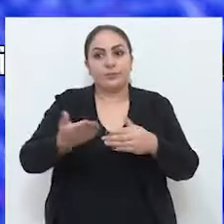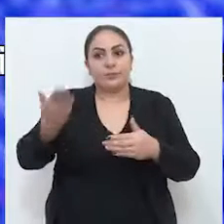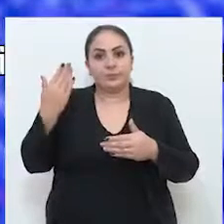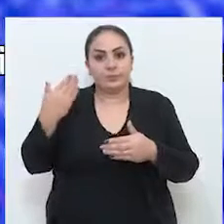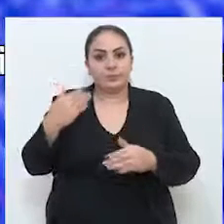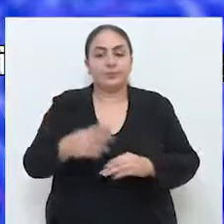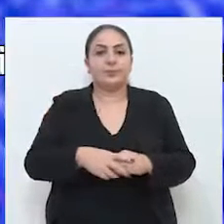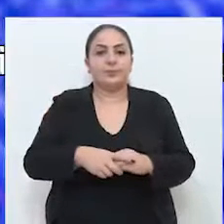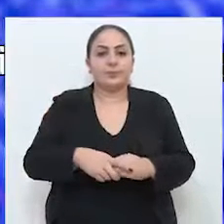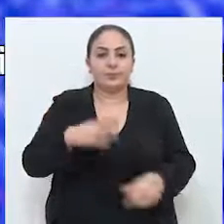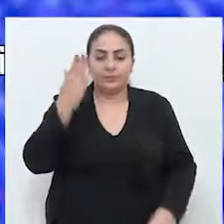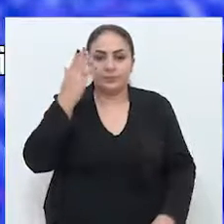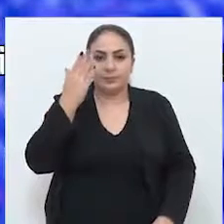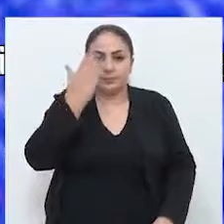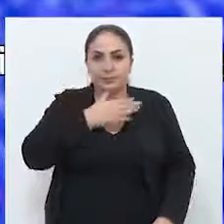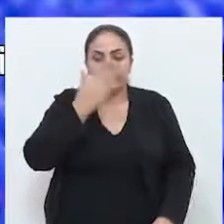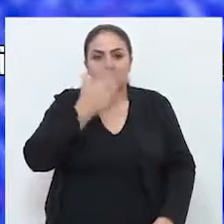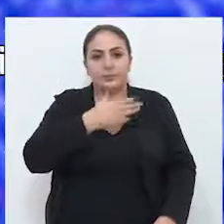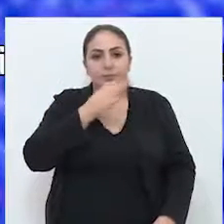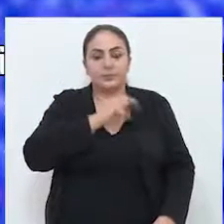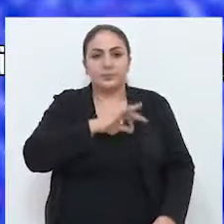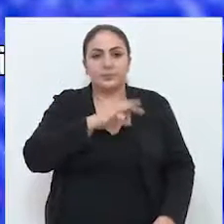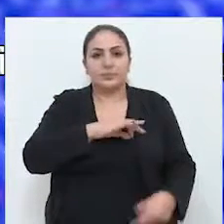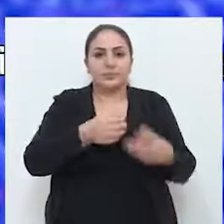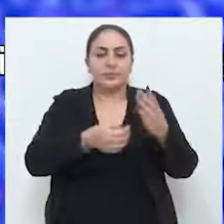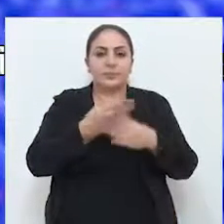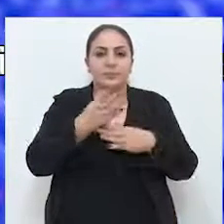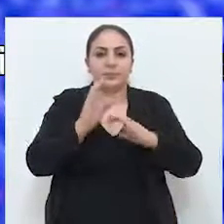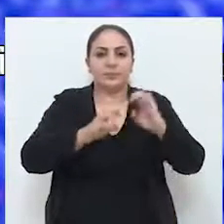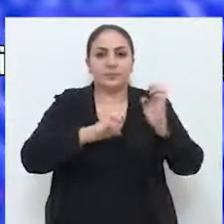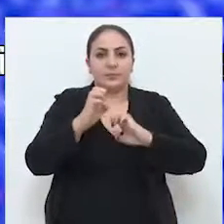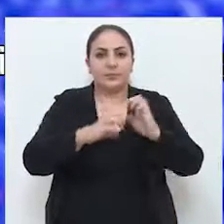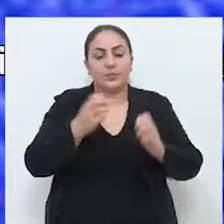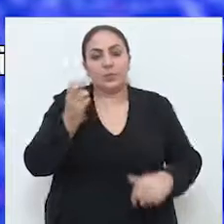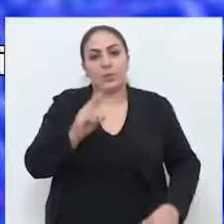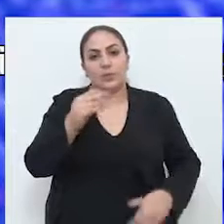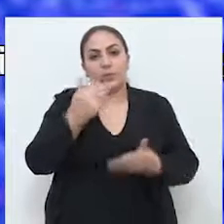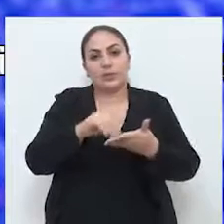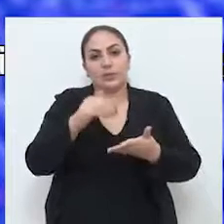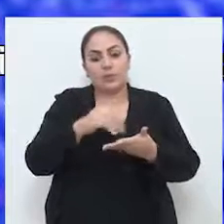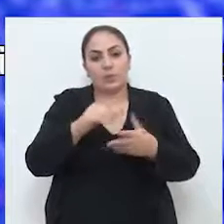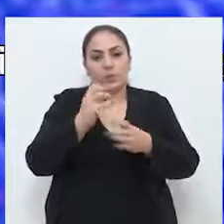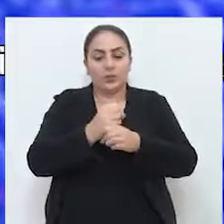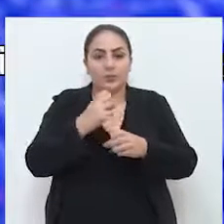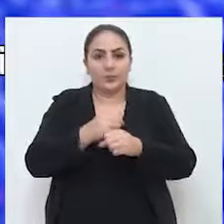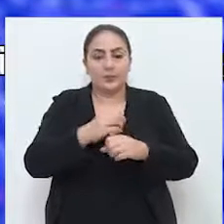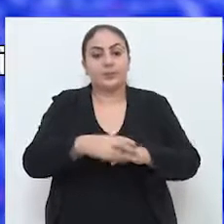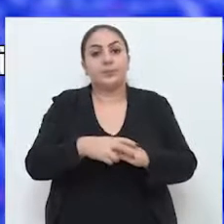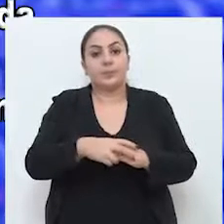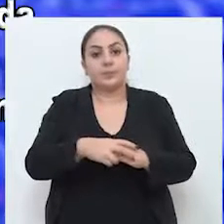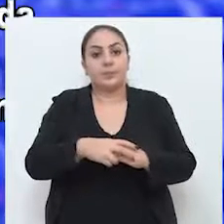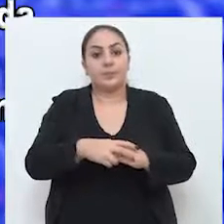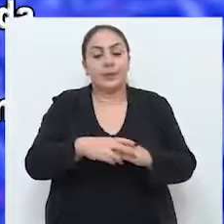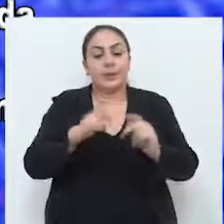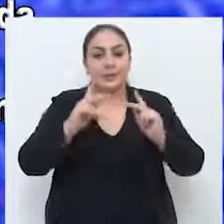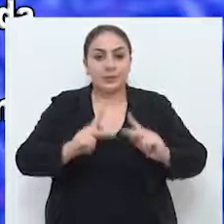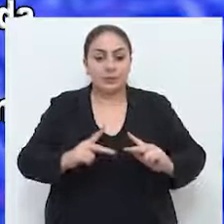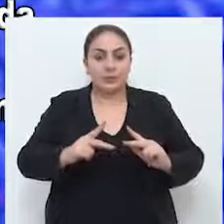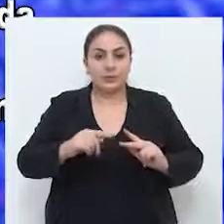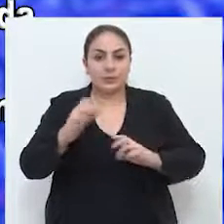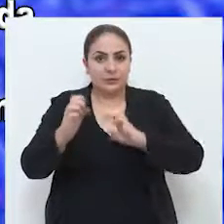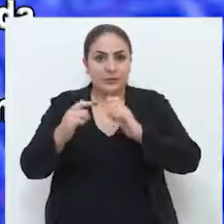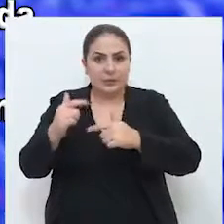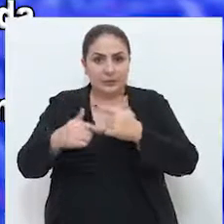ano anterior. Comprovante de rendimento emitido pela empresa ou escritório contábil. Para